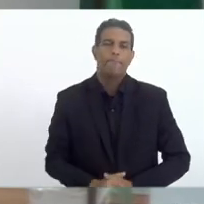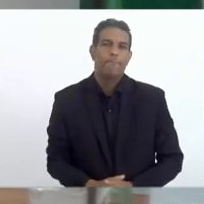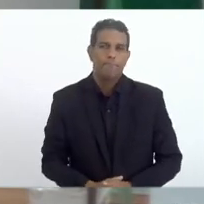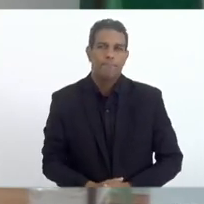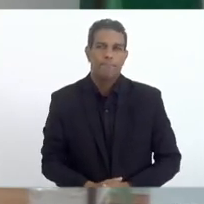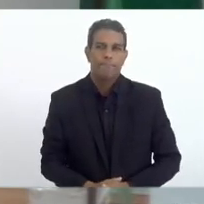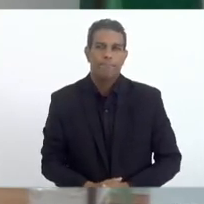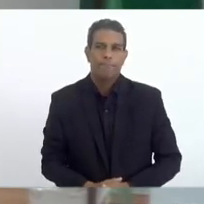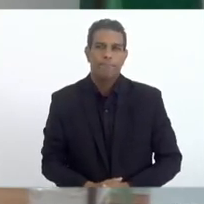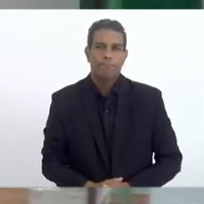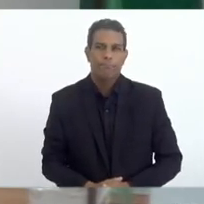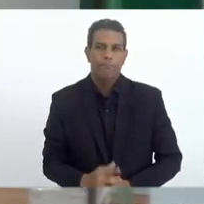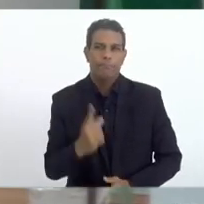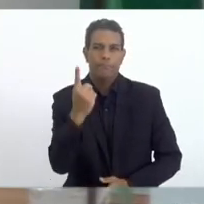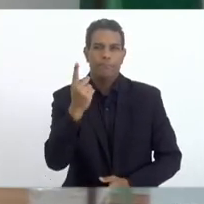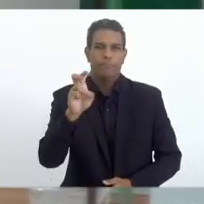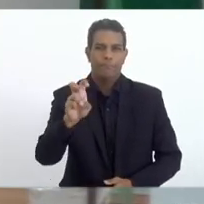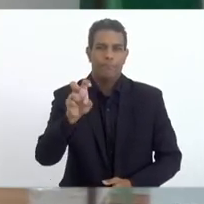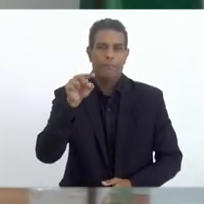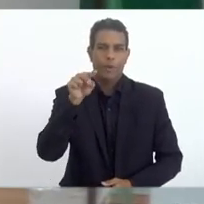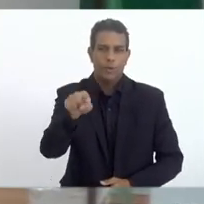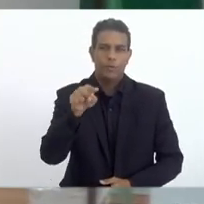é o